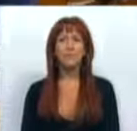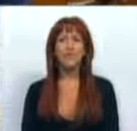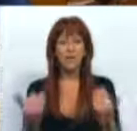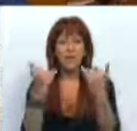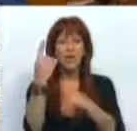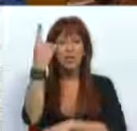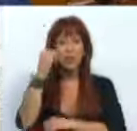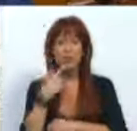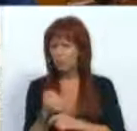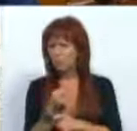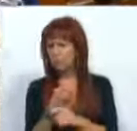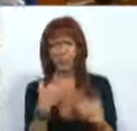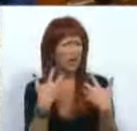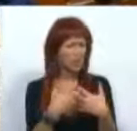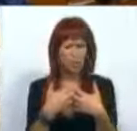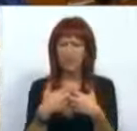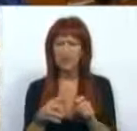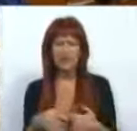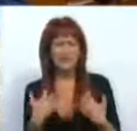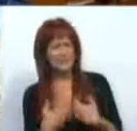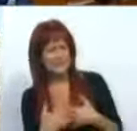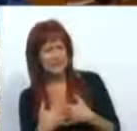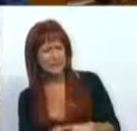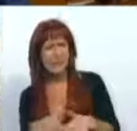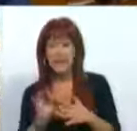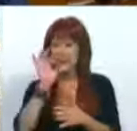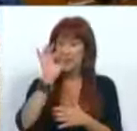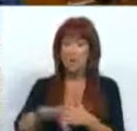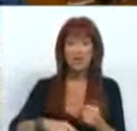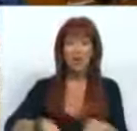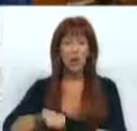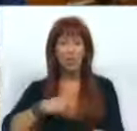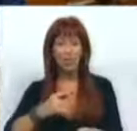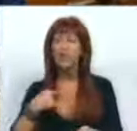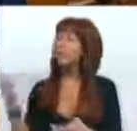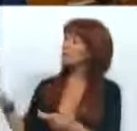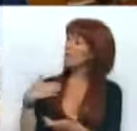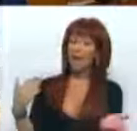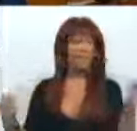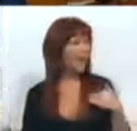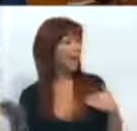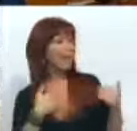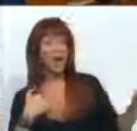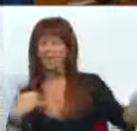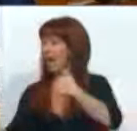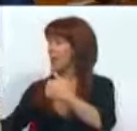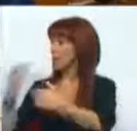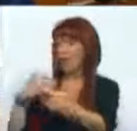Uma notícia que, entre muitas dúvidas, incertezas, sinais preocupantes que nos continuam a chegar de inúmeras